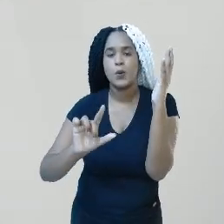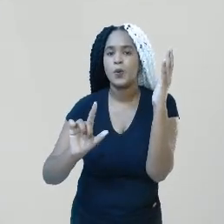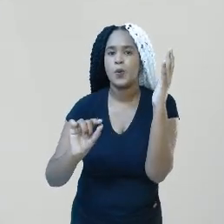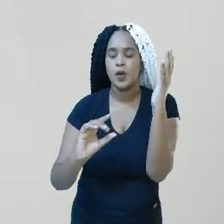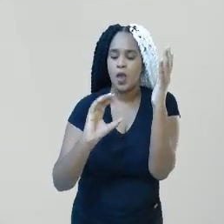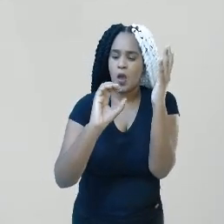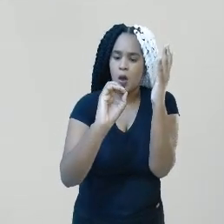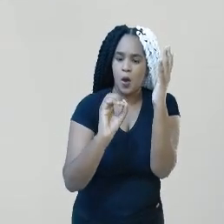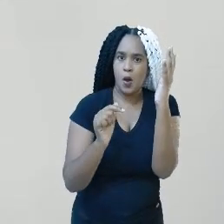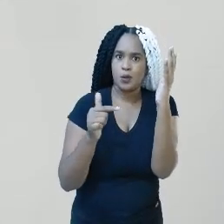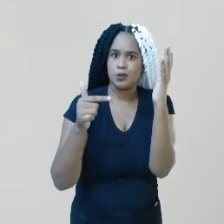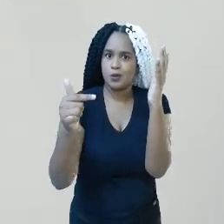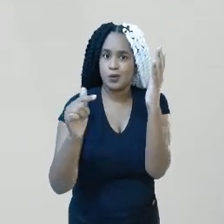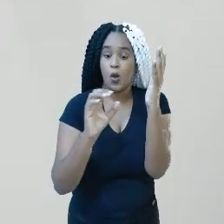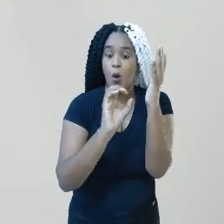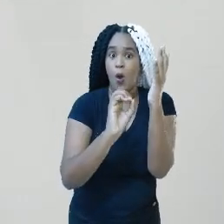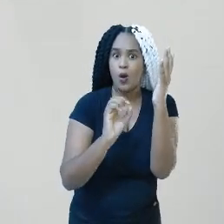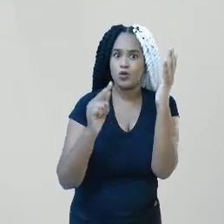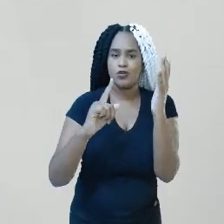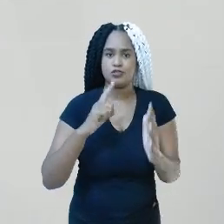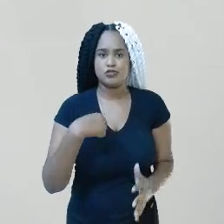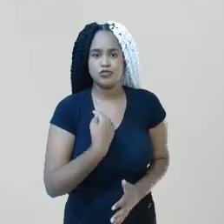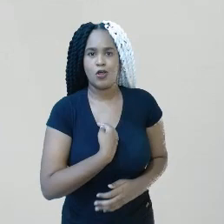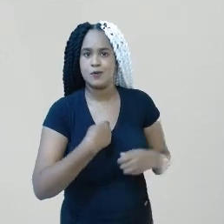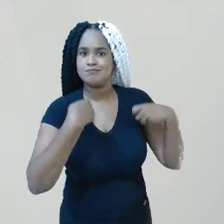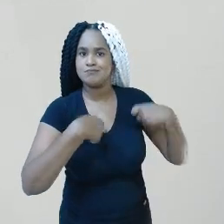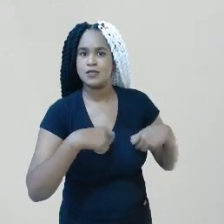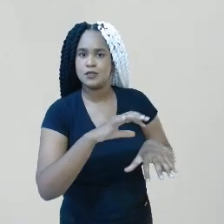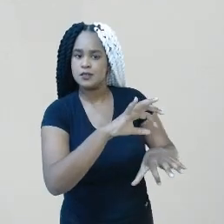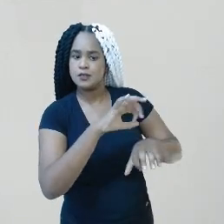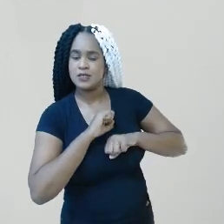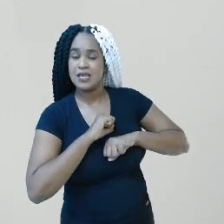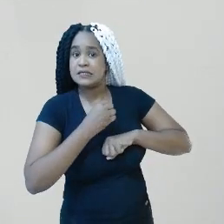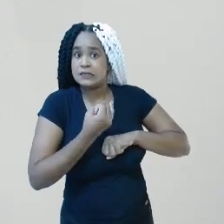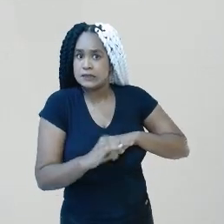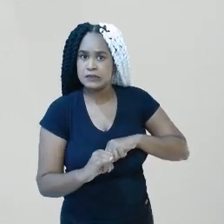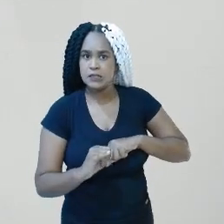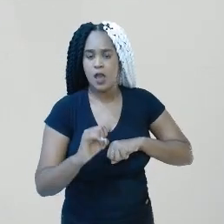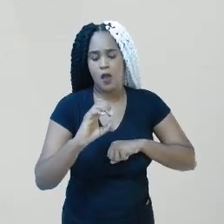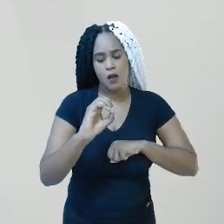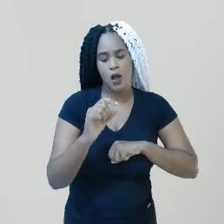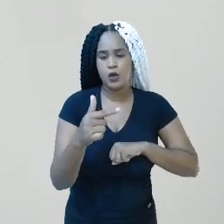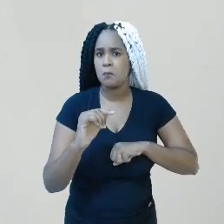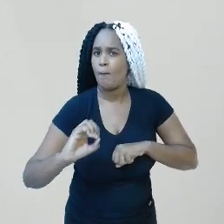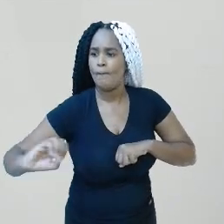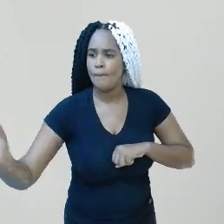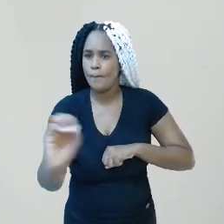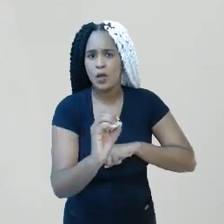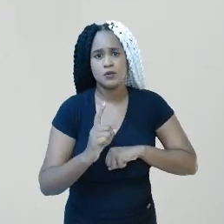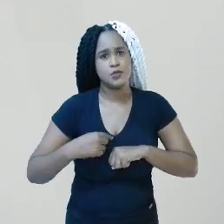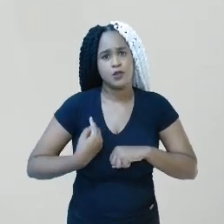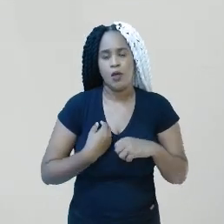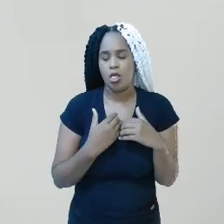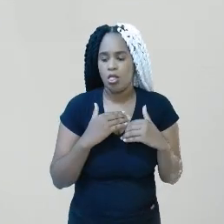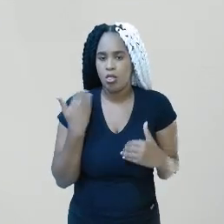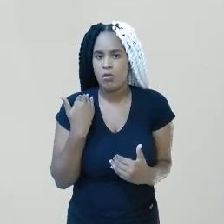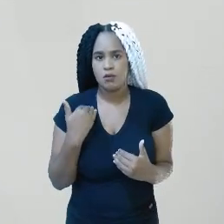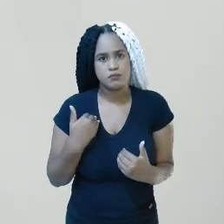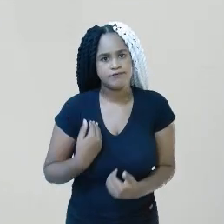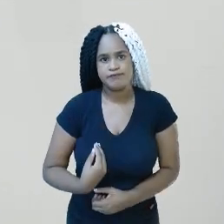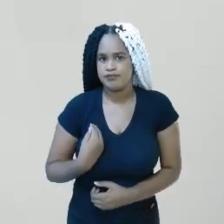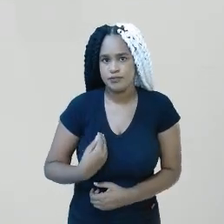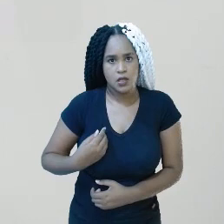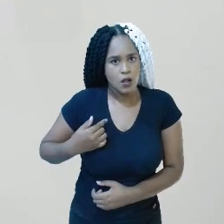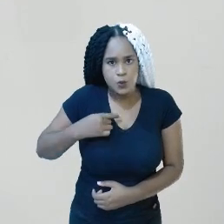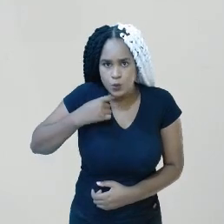nós seres humanos e outros seres vivos não conseguimos existir. Então, as plantas são importantes? São, porque